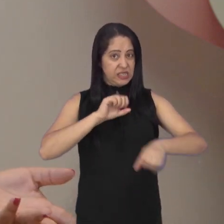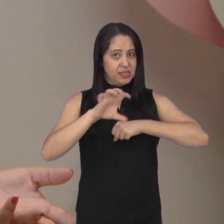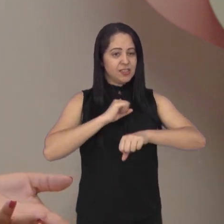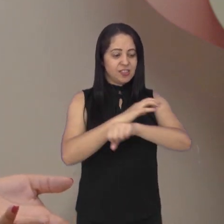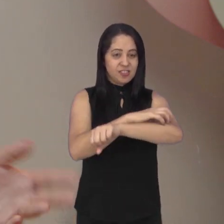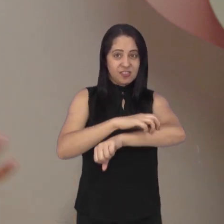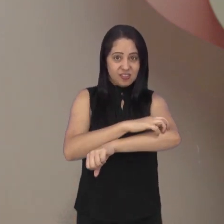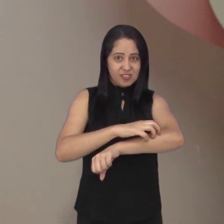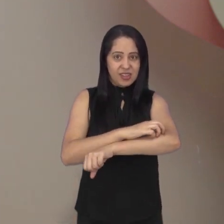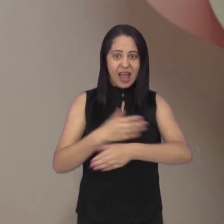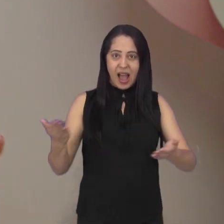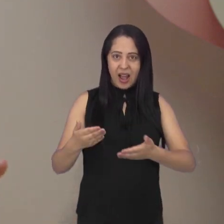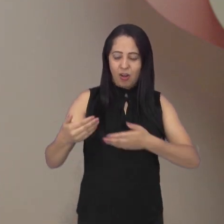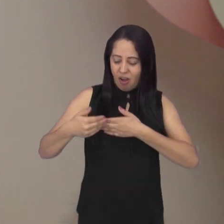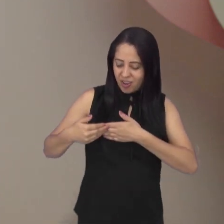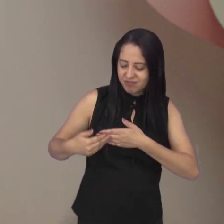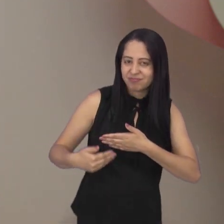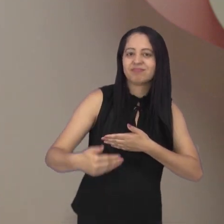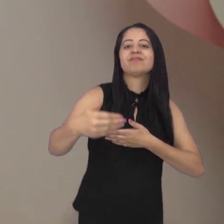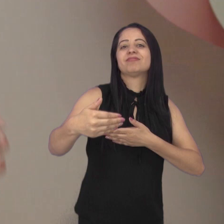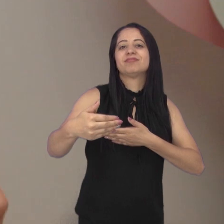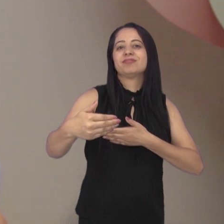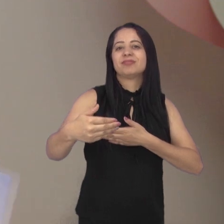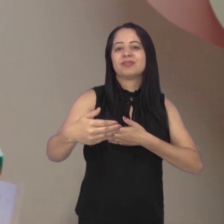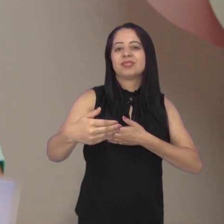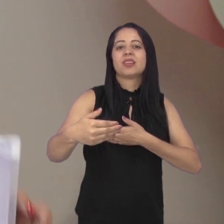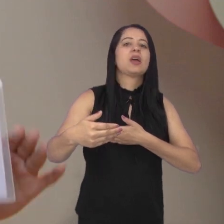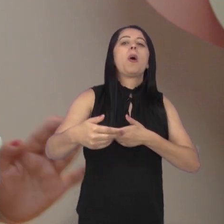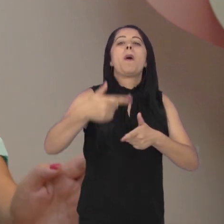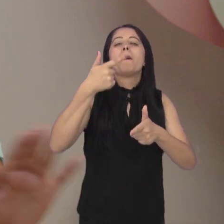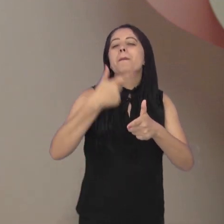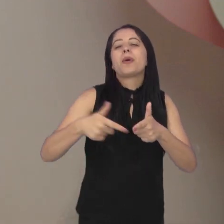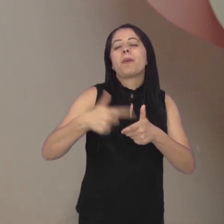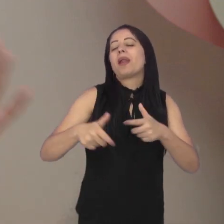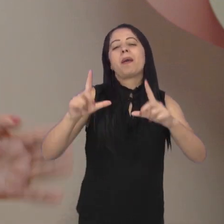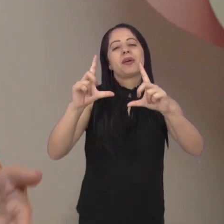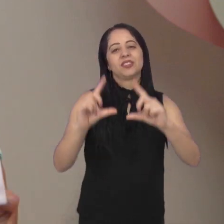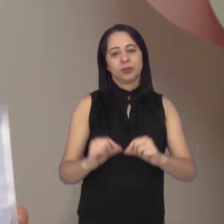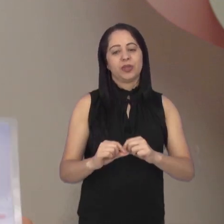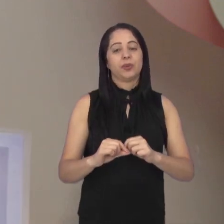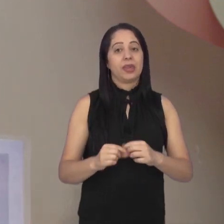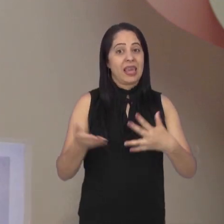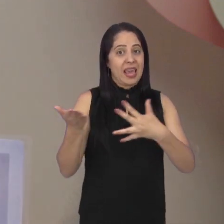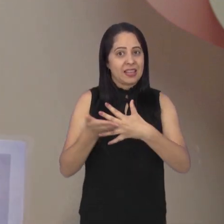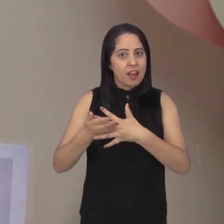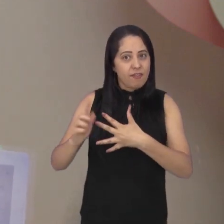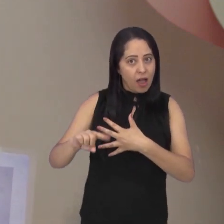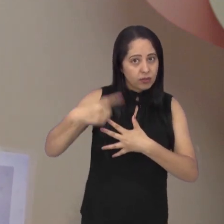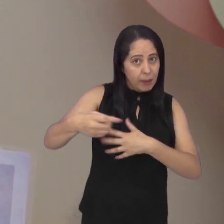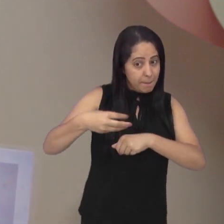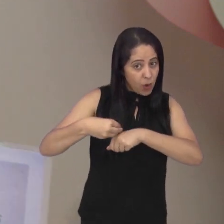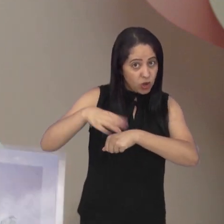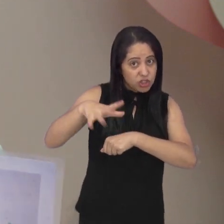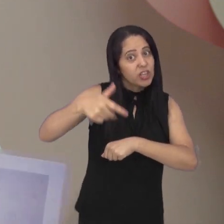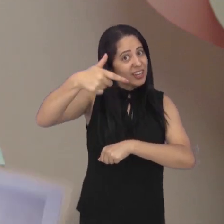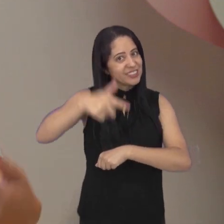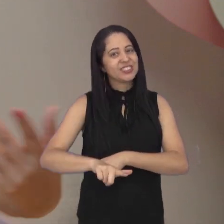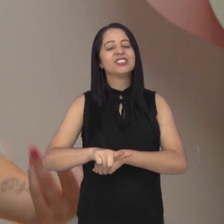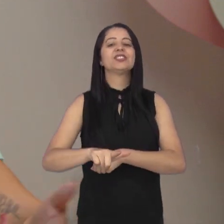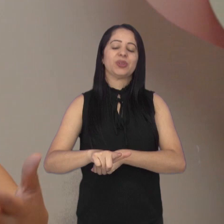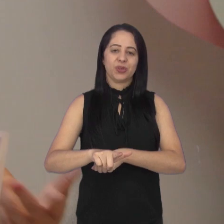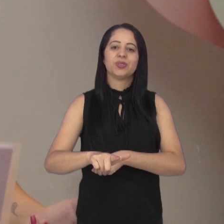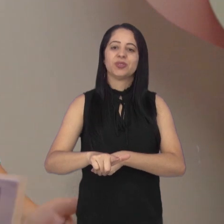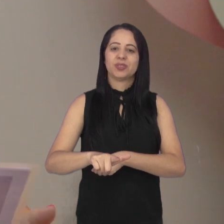quadro alérgico aí, a partir de hoje, né, com as dicas da doutora, não vai mais passar nenhum problema. Depois do intervalo, a gente volta